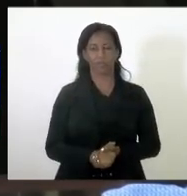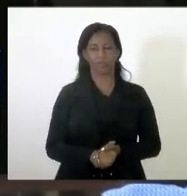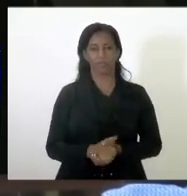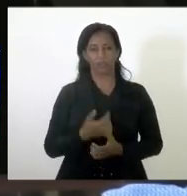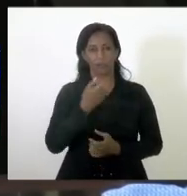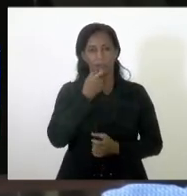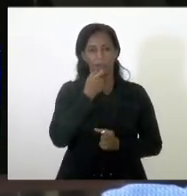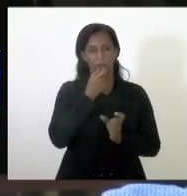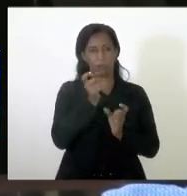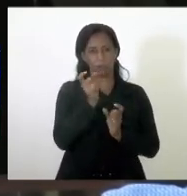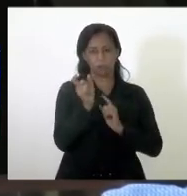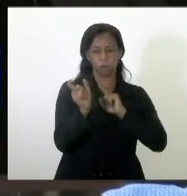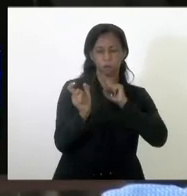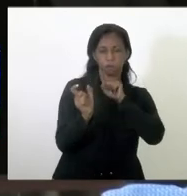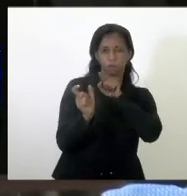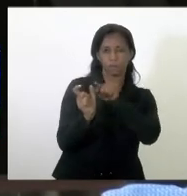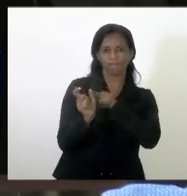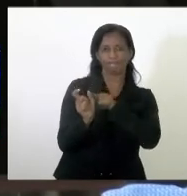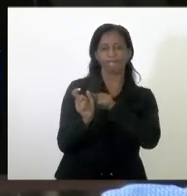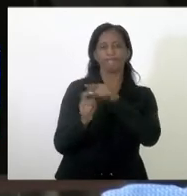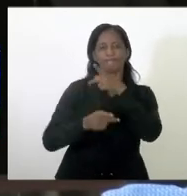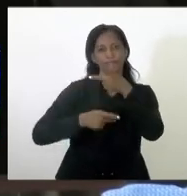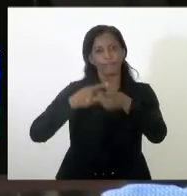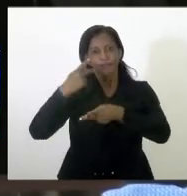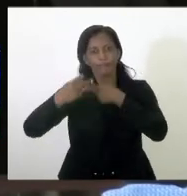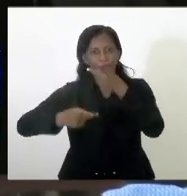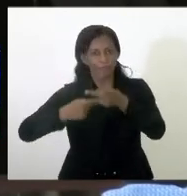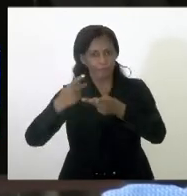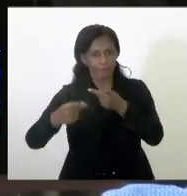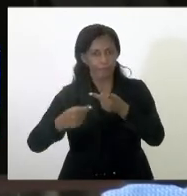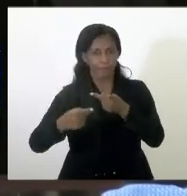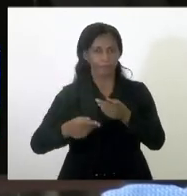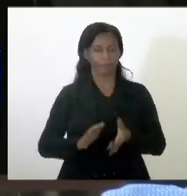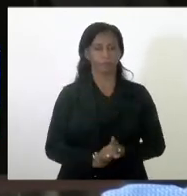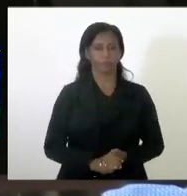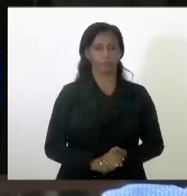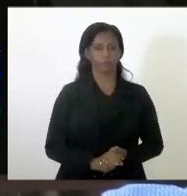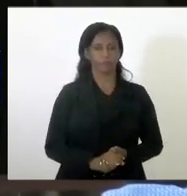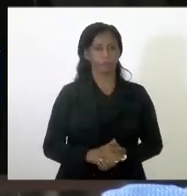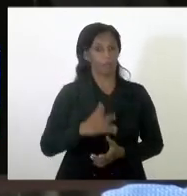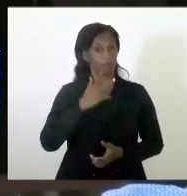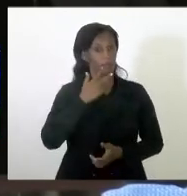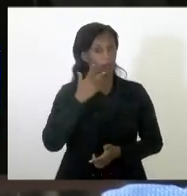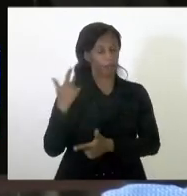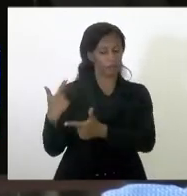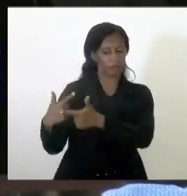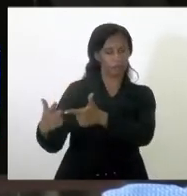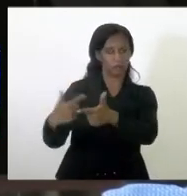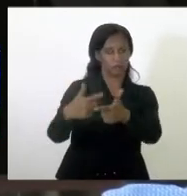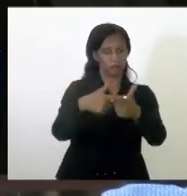palavra para fazer considerações sobre essa crise fiscal.